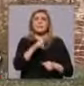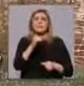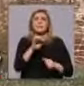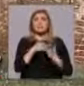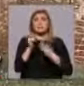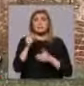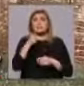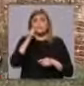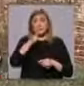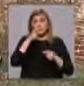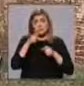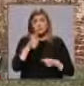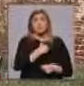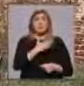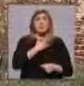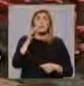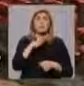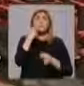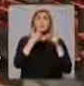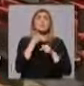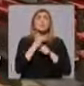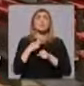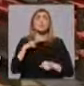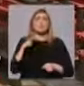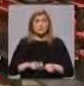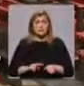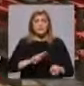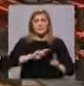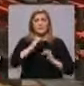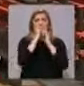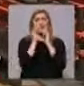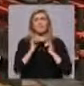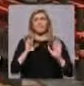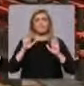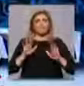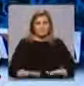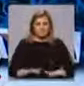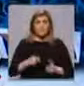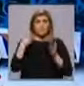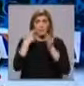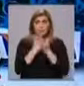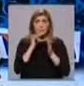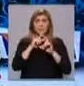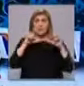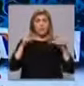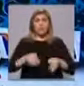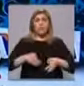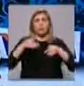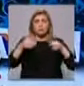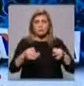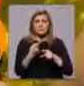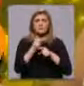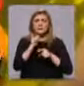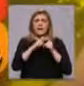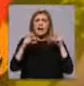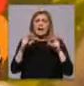incluindo, claro, empresários e trabalhadores portugueses. Transferências internacionais suspensas, pagamentos de faturas adiados e plafons de